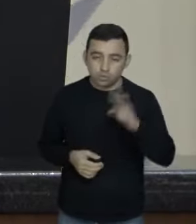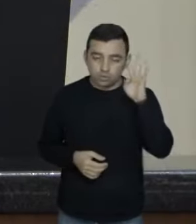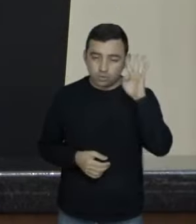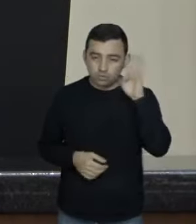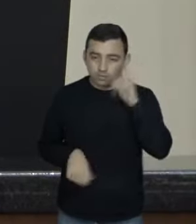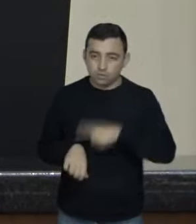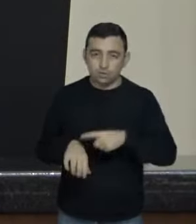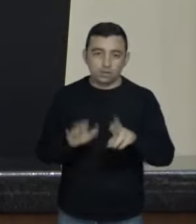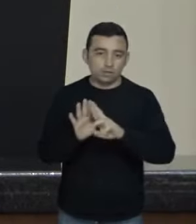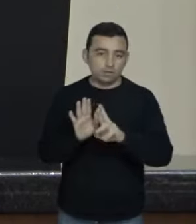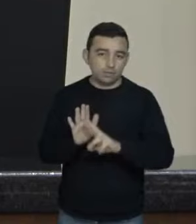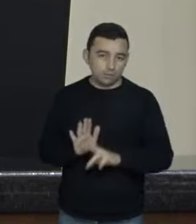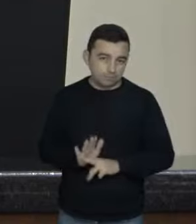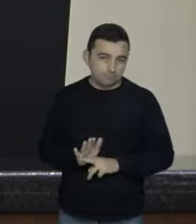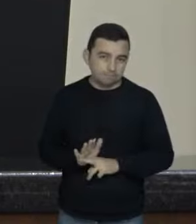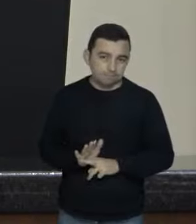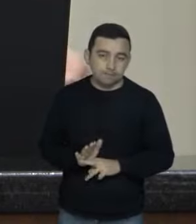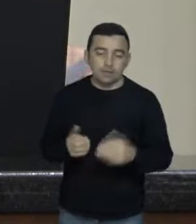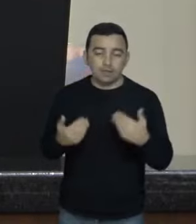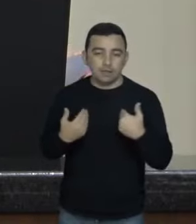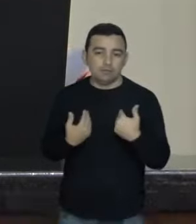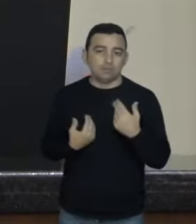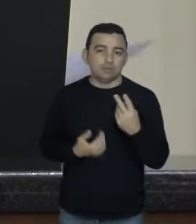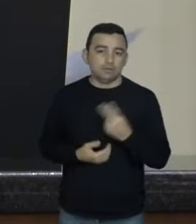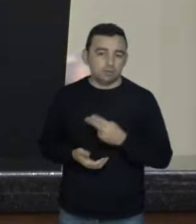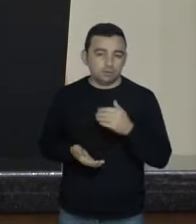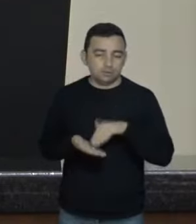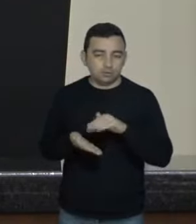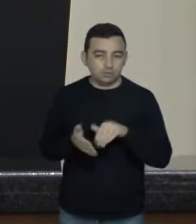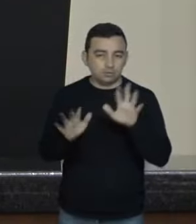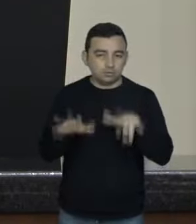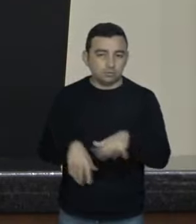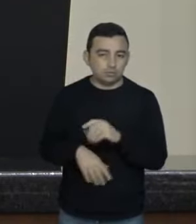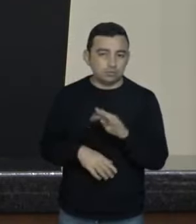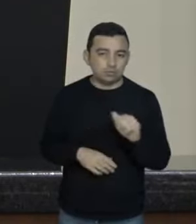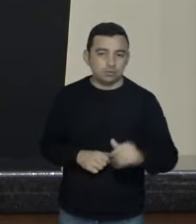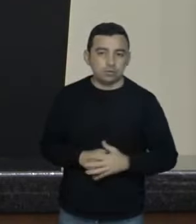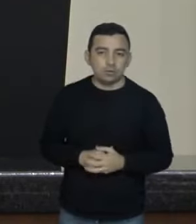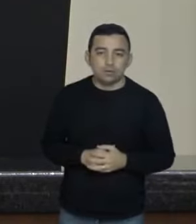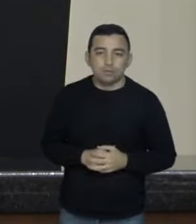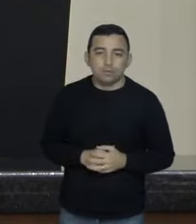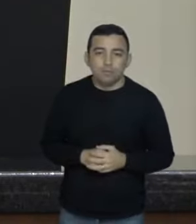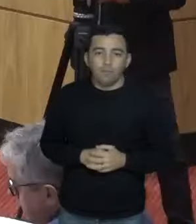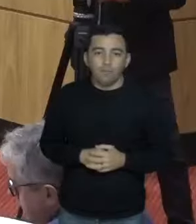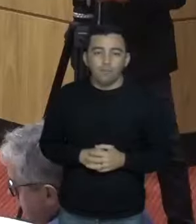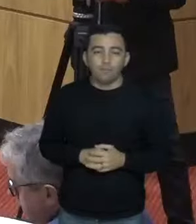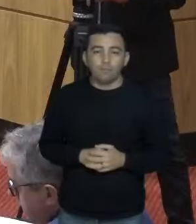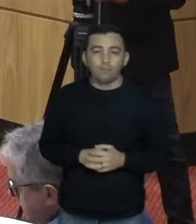no horário regimental para constar o segundo secretário lavou a presente